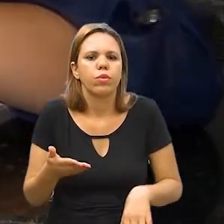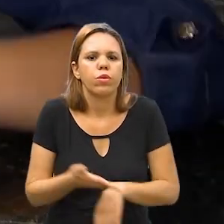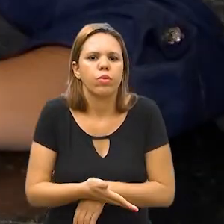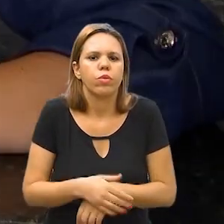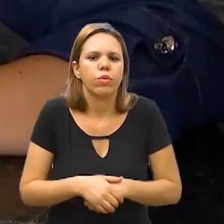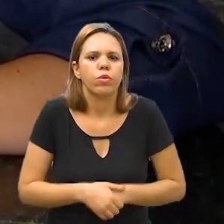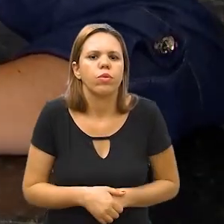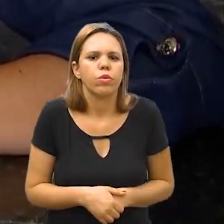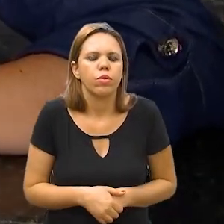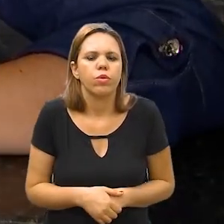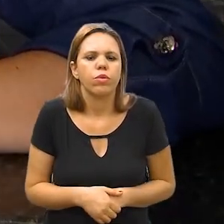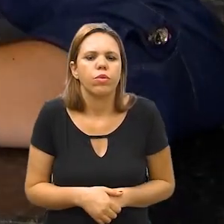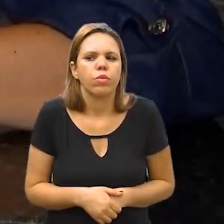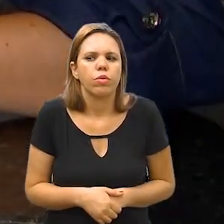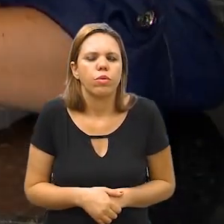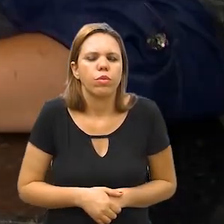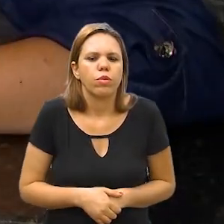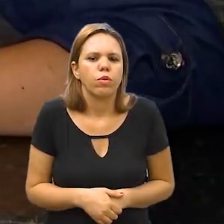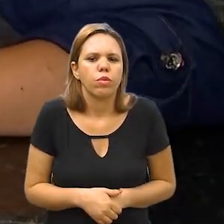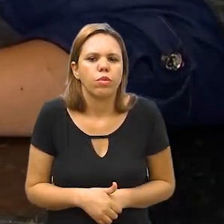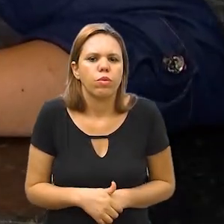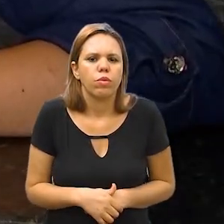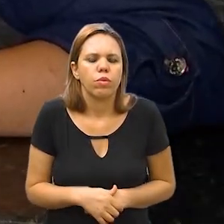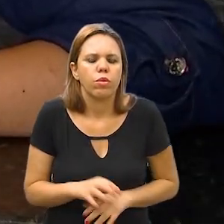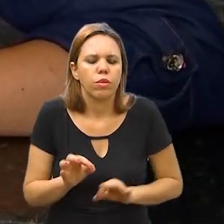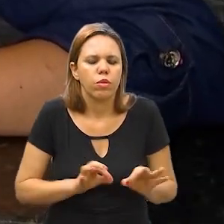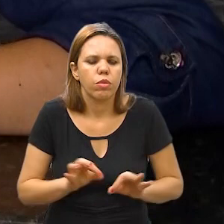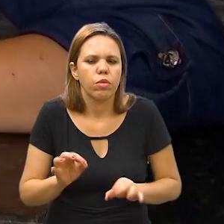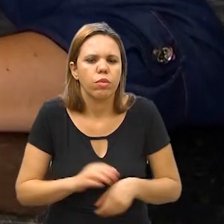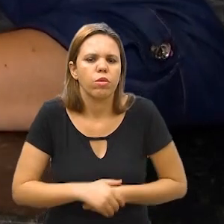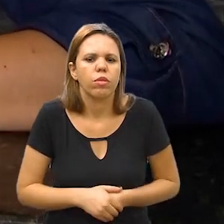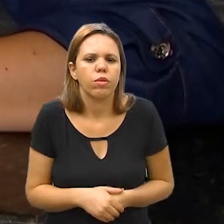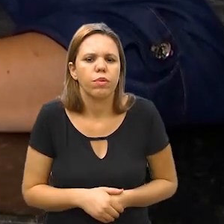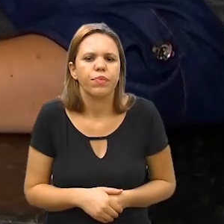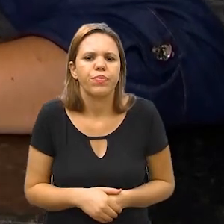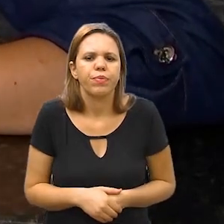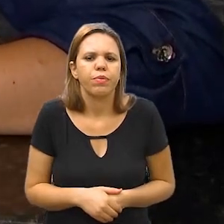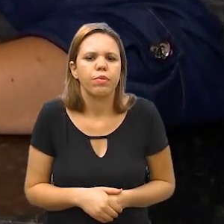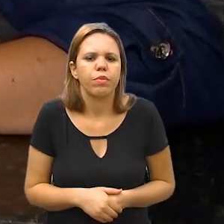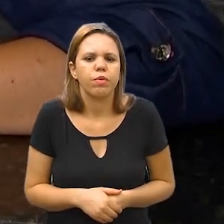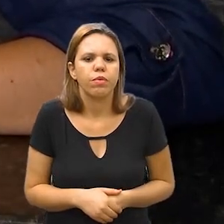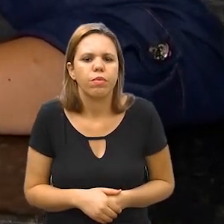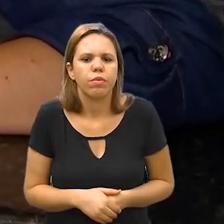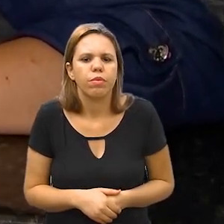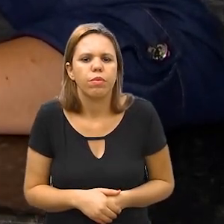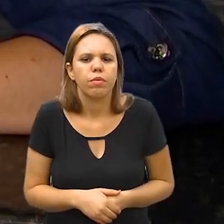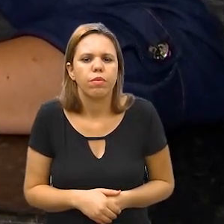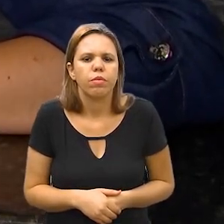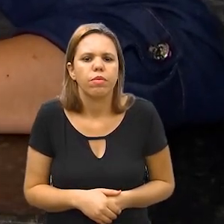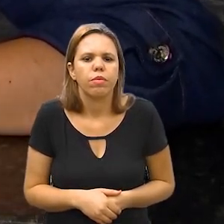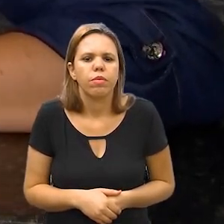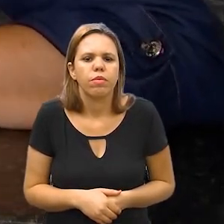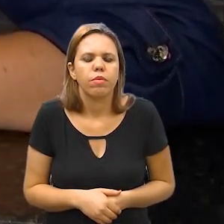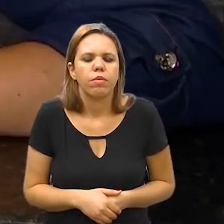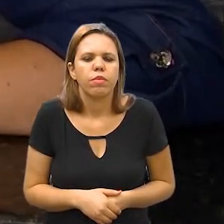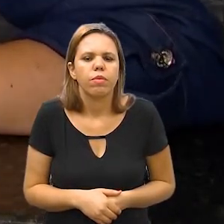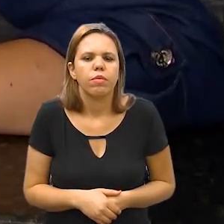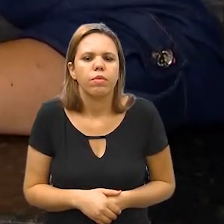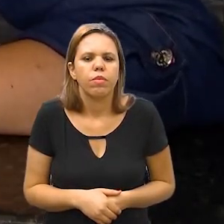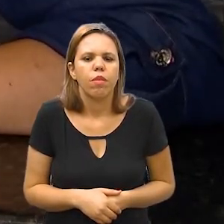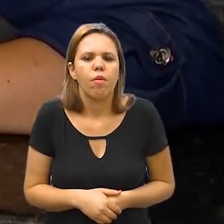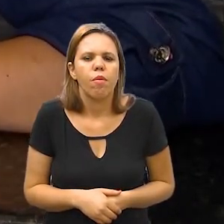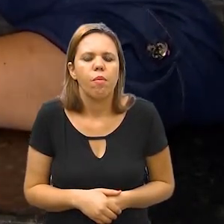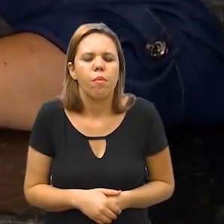e vejo lá quanto foi o meu lucro. Até pra gente ter uma organização, né? Pra gente ter um fluxo ali. E então essa